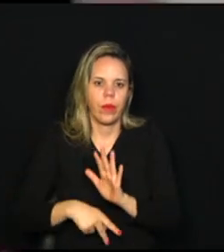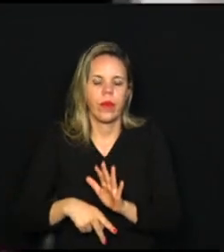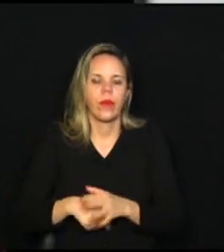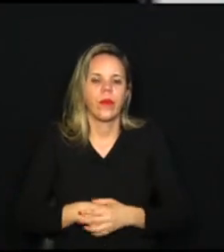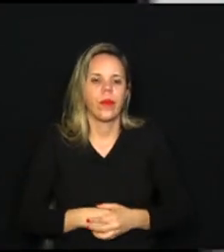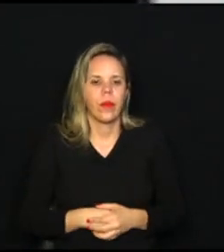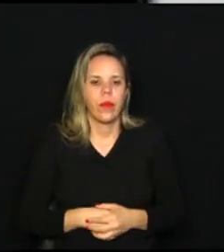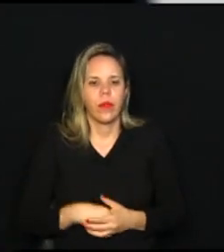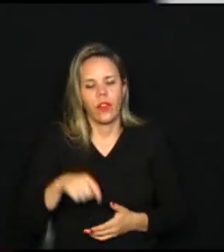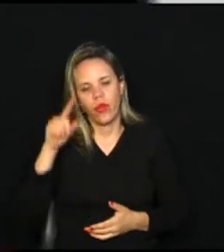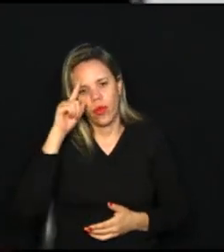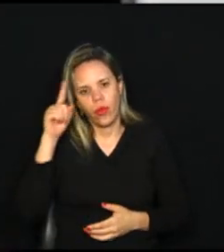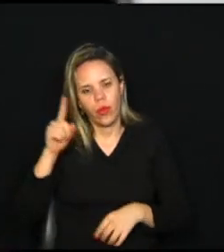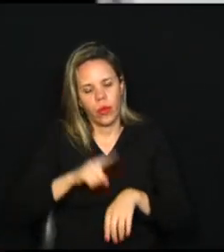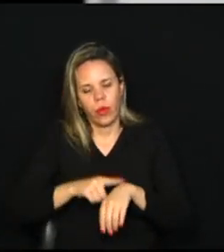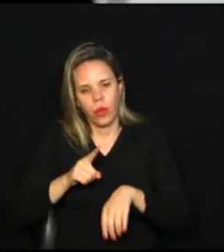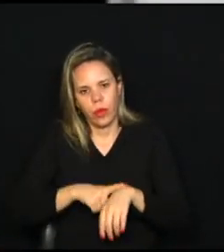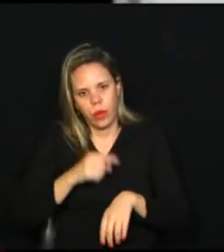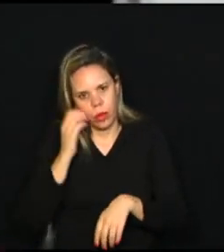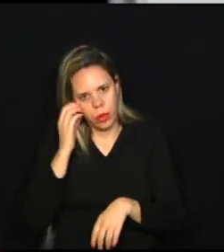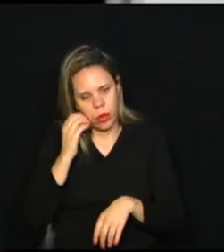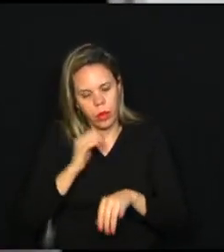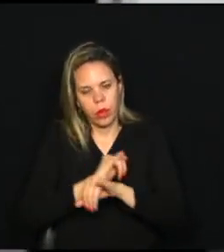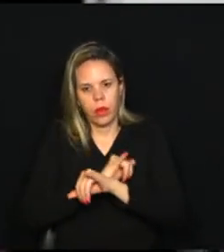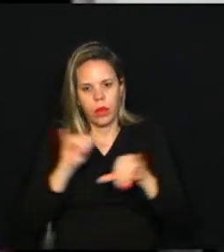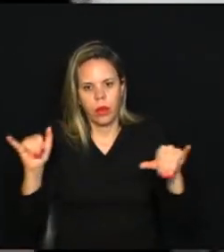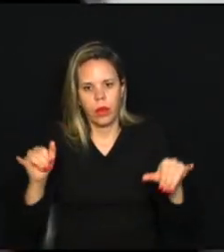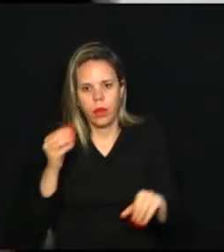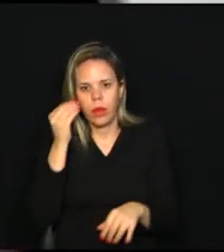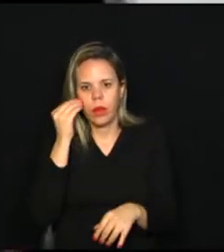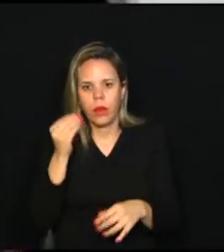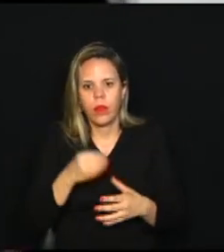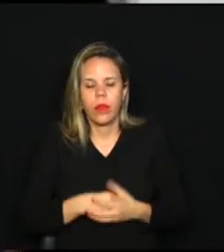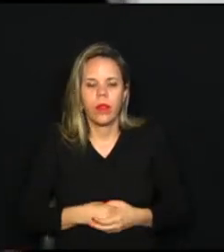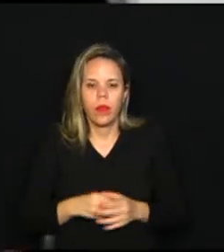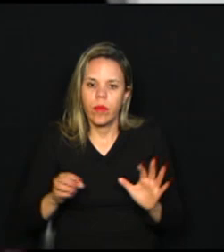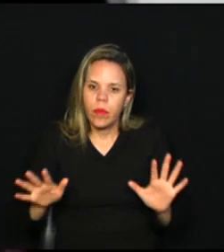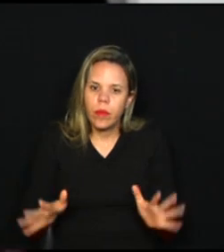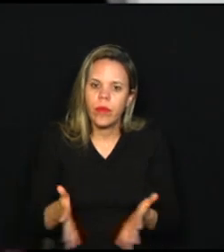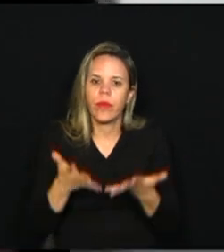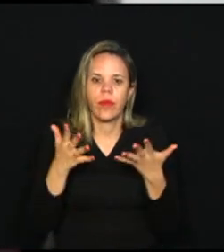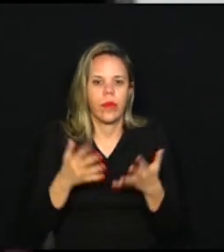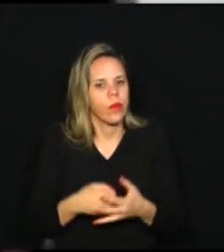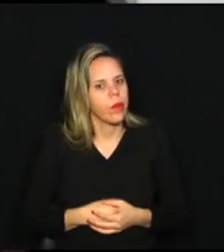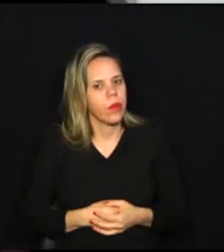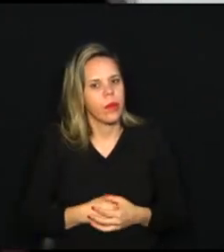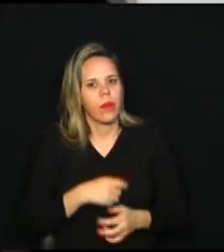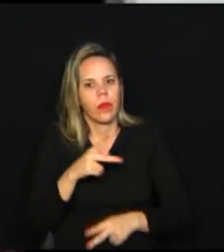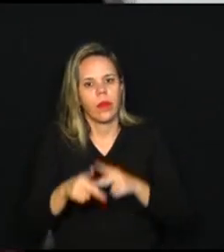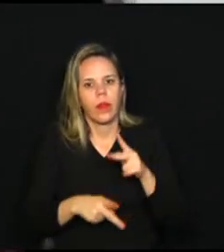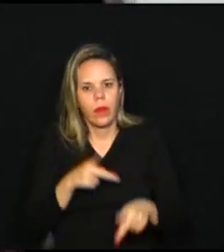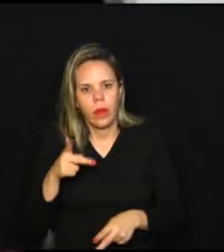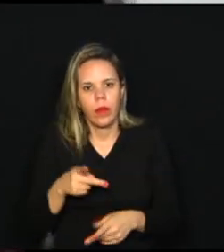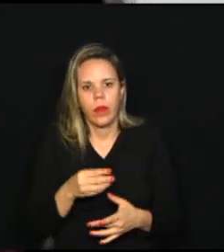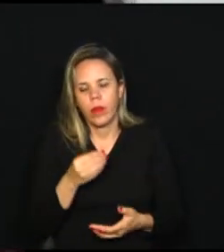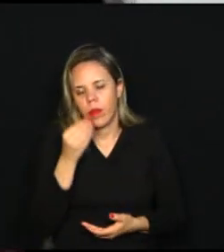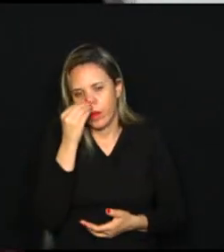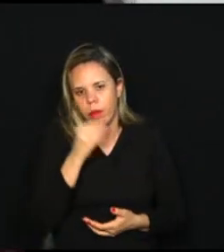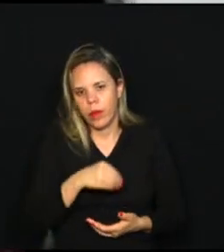local, da data, do horário, da divulgação dos testes, né, incentivar pessoas que estão negando